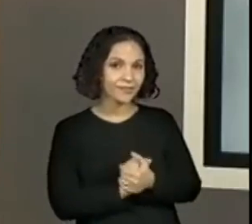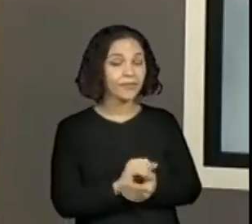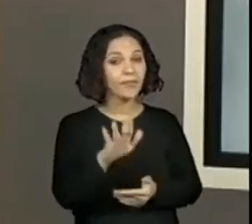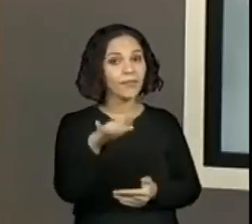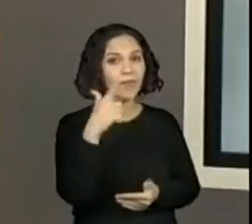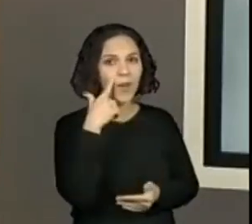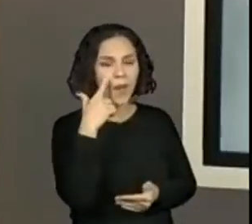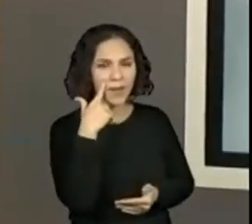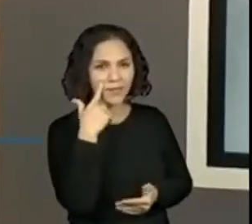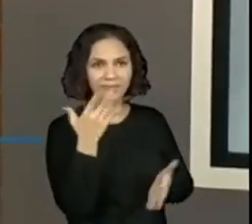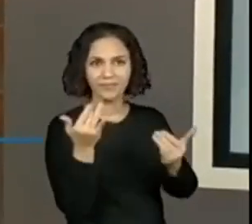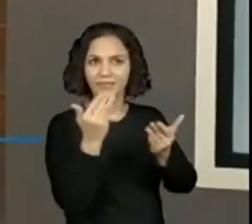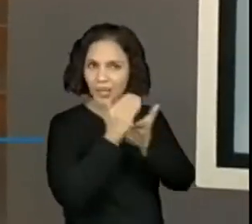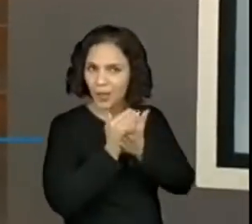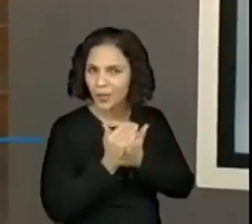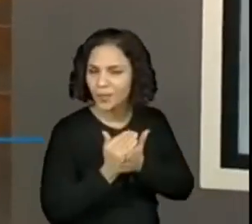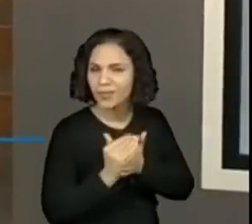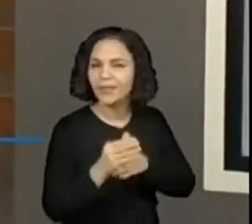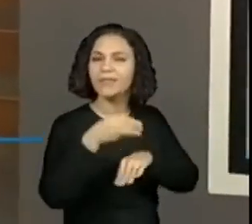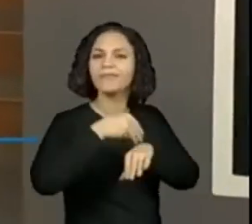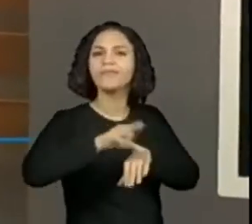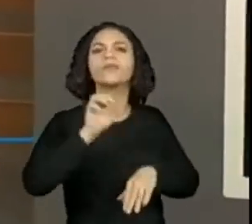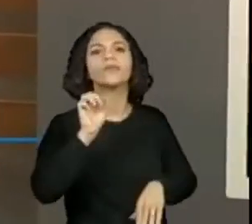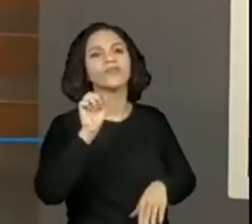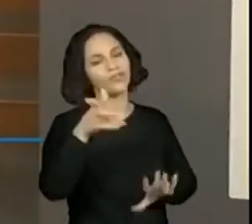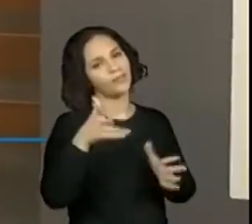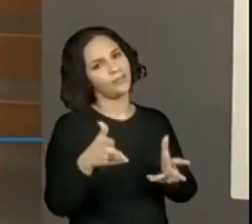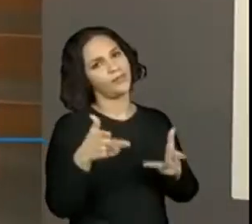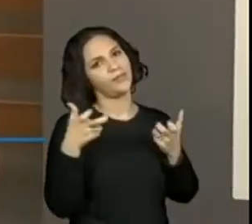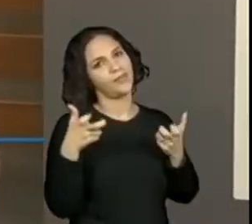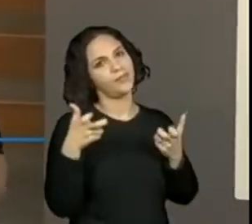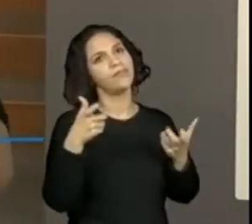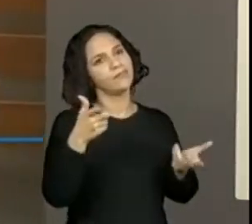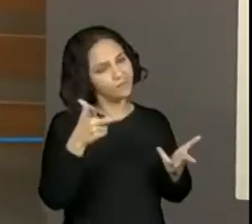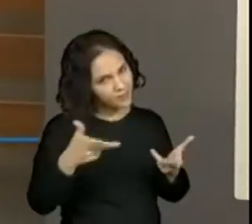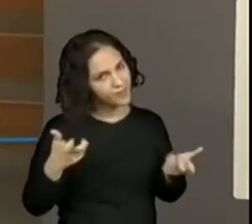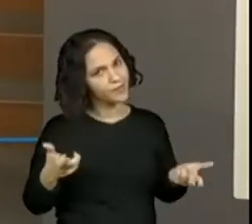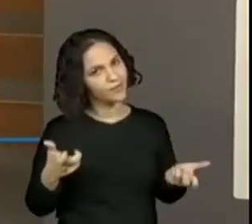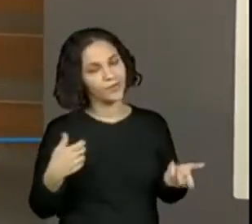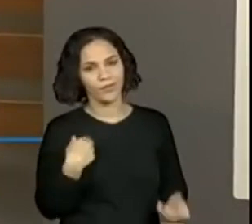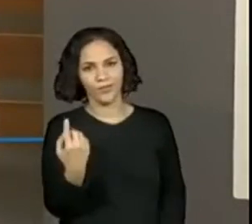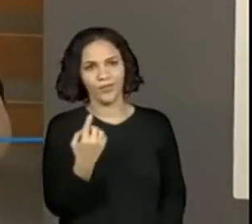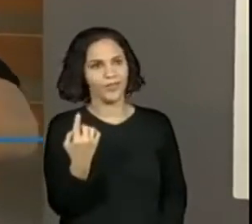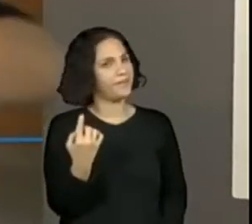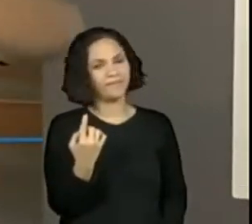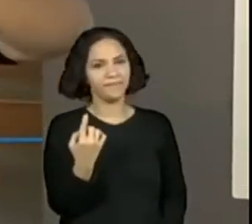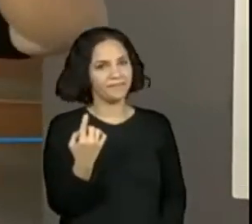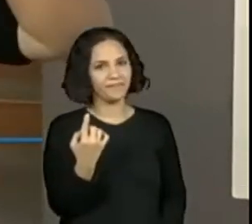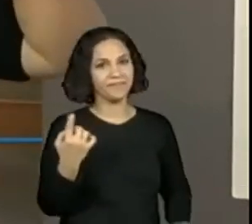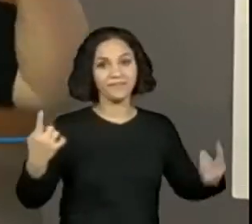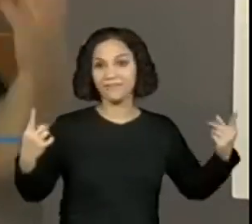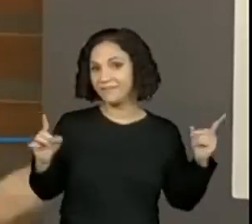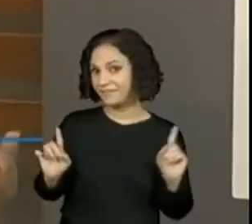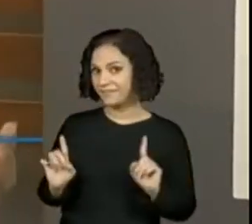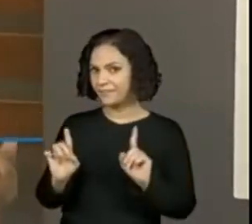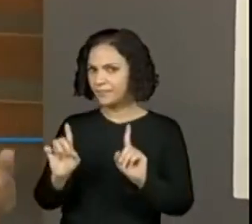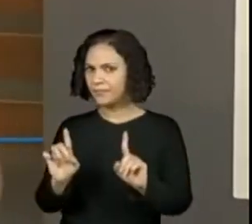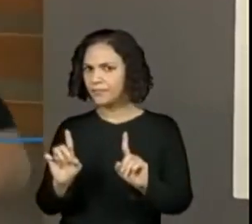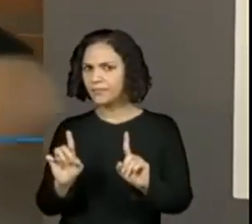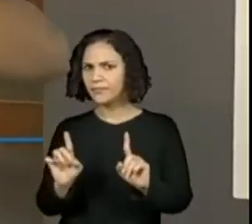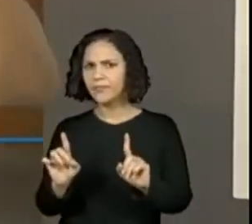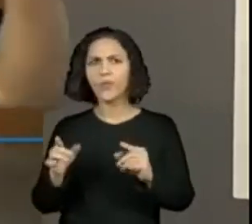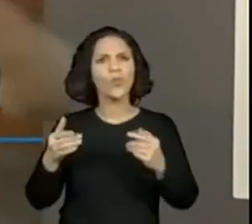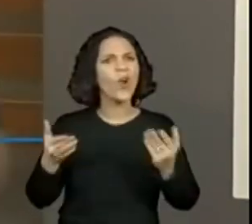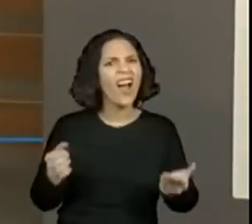vamos lá pessoal vamos começar aqui dizendo o que vocês já perceberam sei que percebeu que eu não estou sozinha mais um